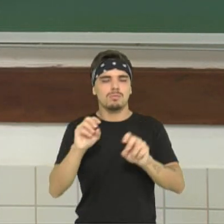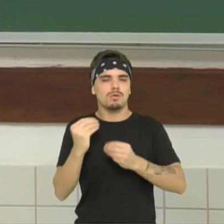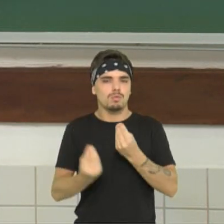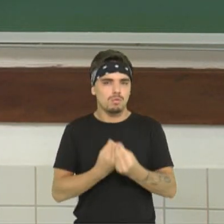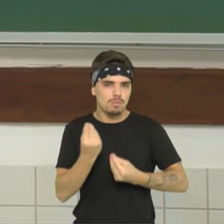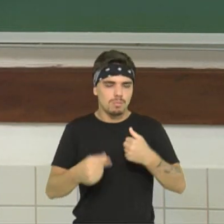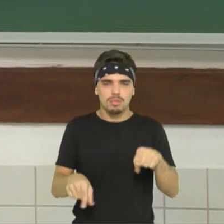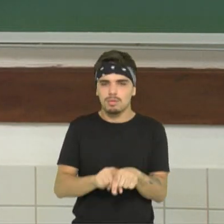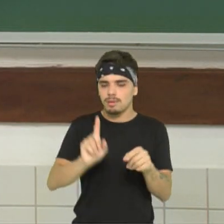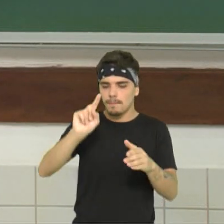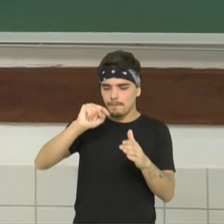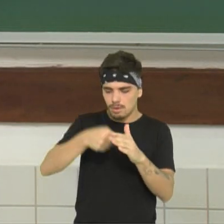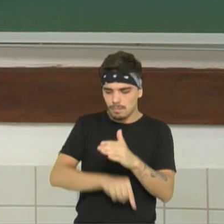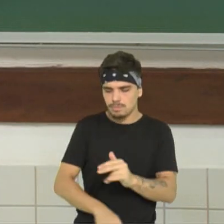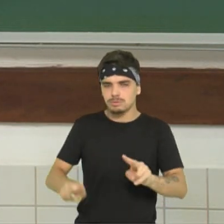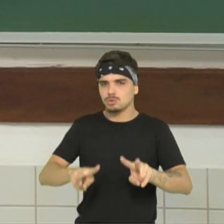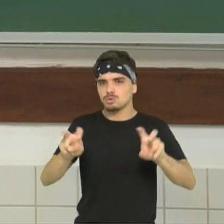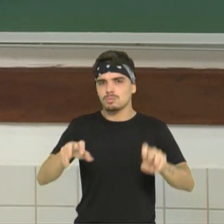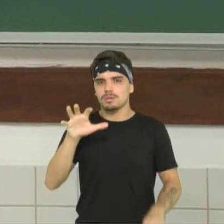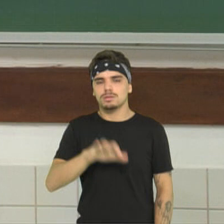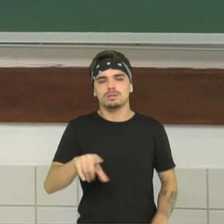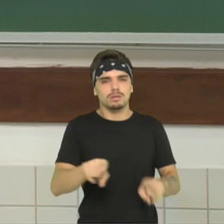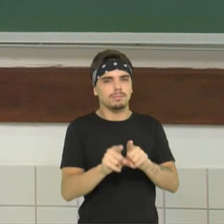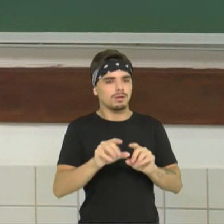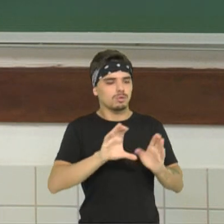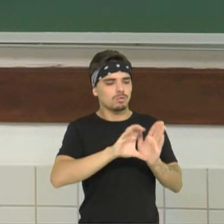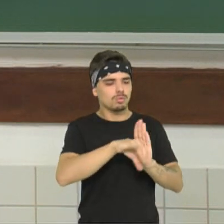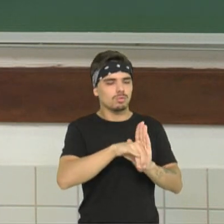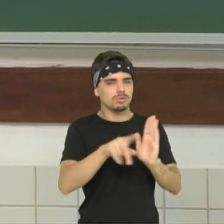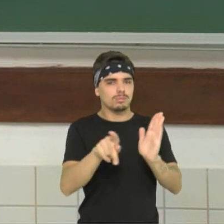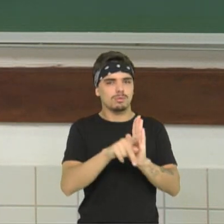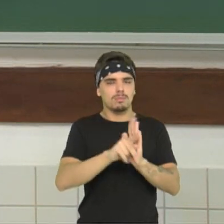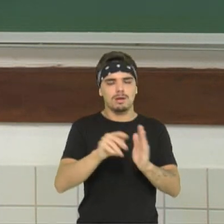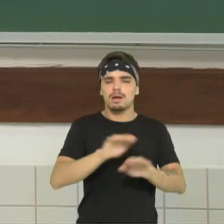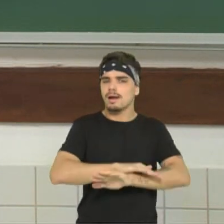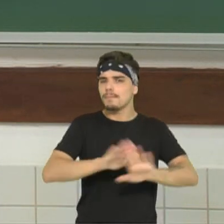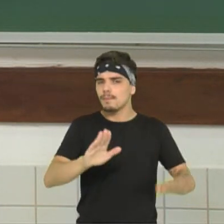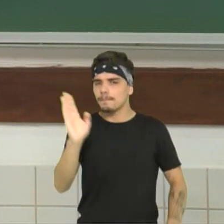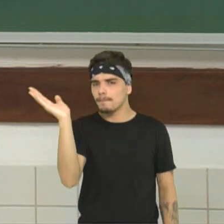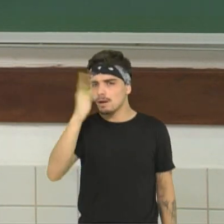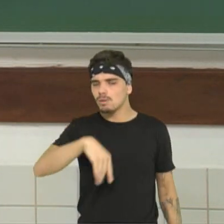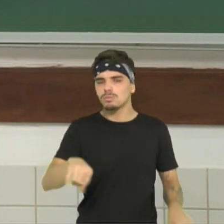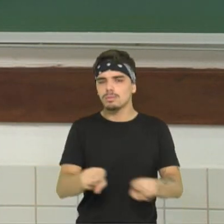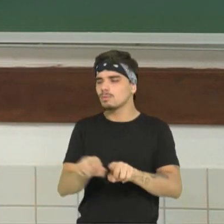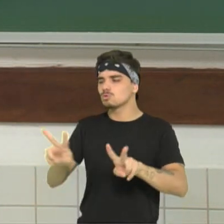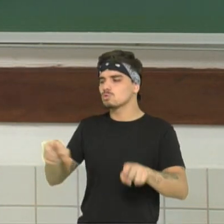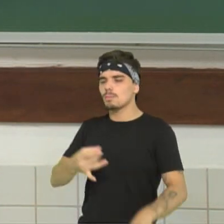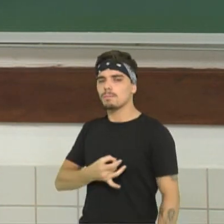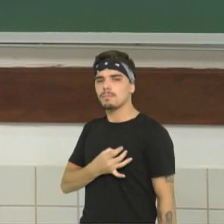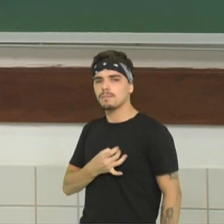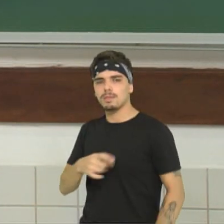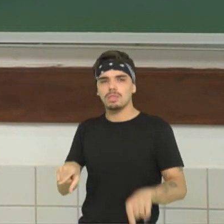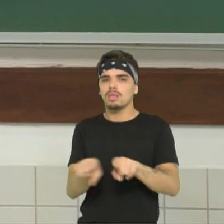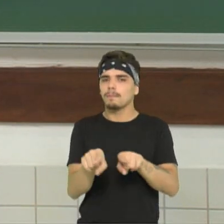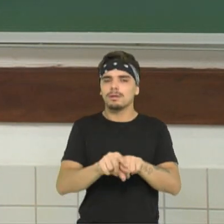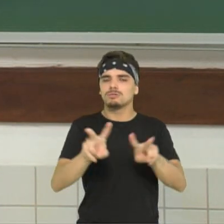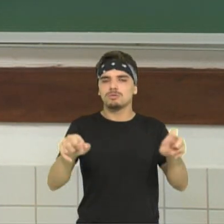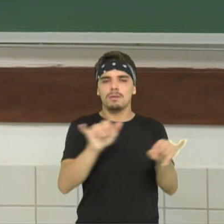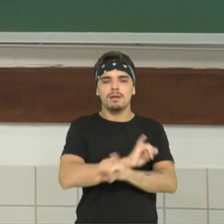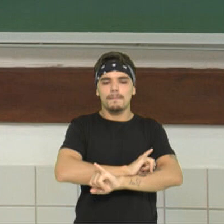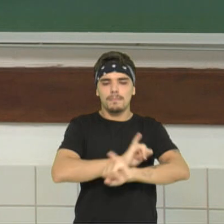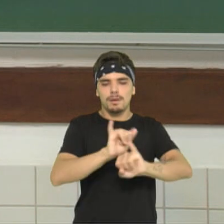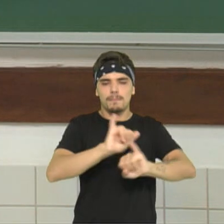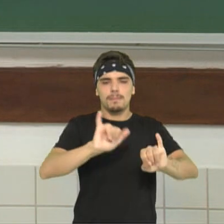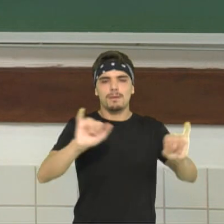nos aprofundamos sobre isso, vimos o conceito de banalidade do mal, a ideia de terror, a ideia da propaganda